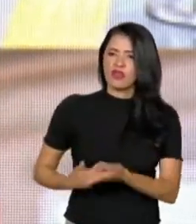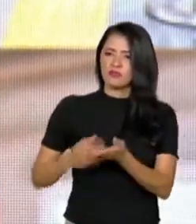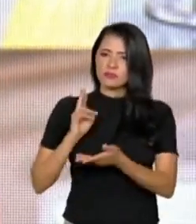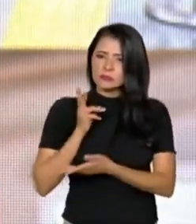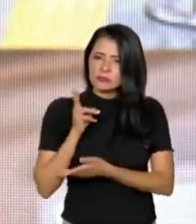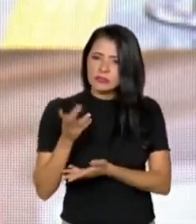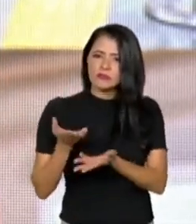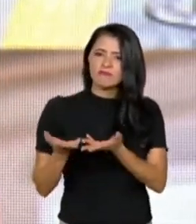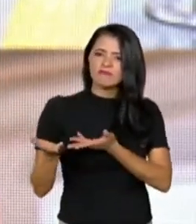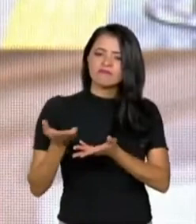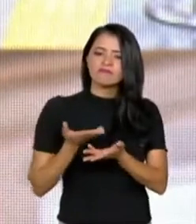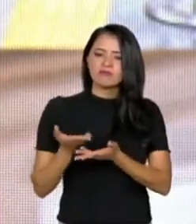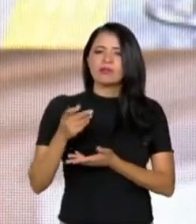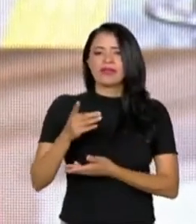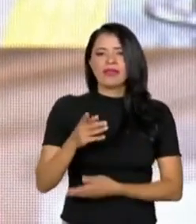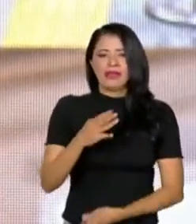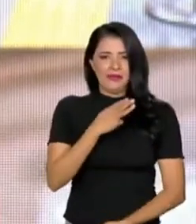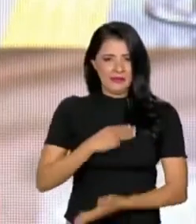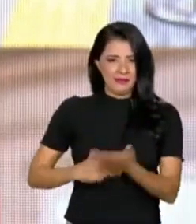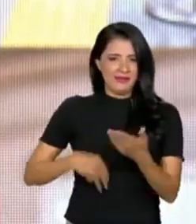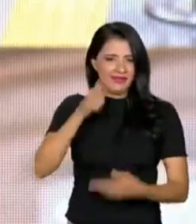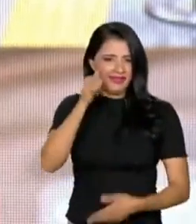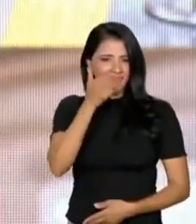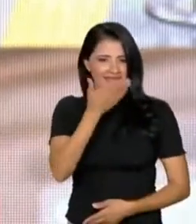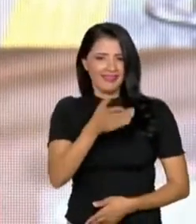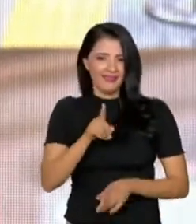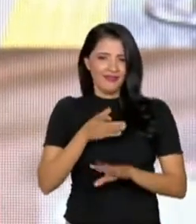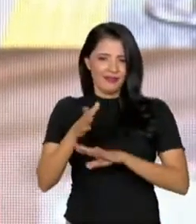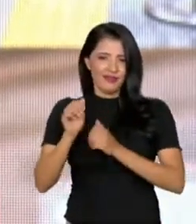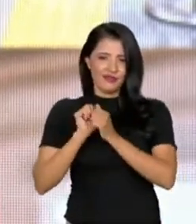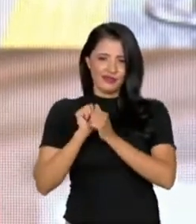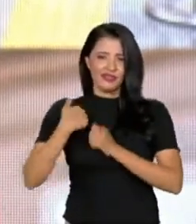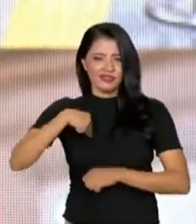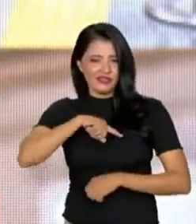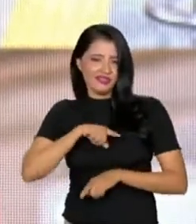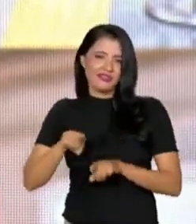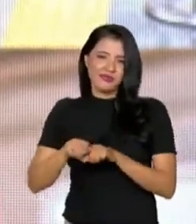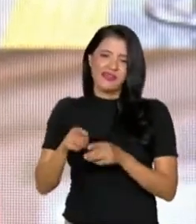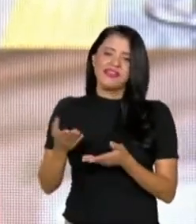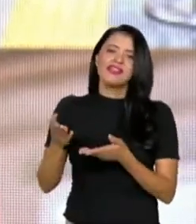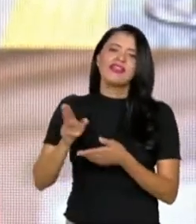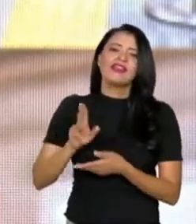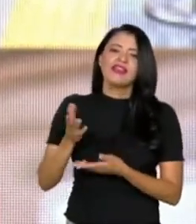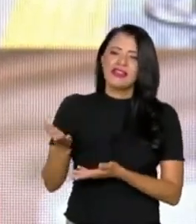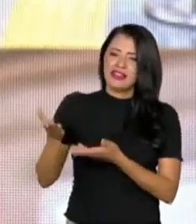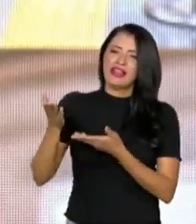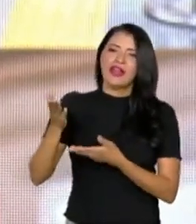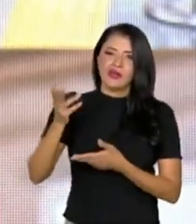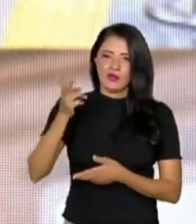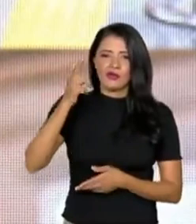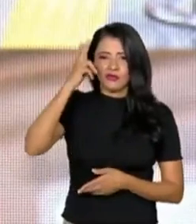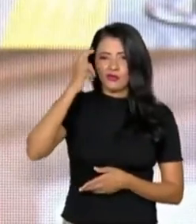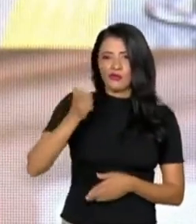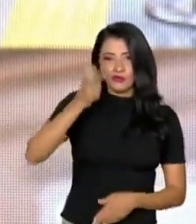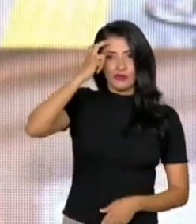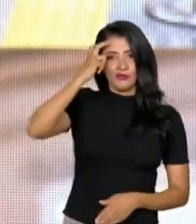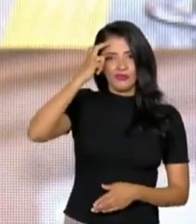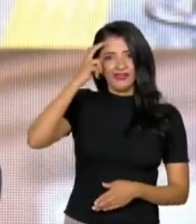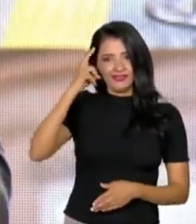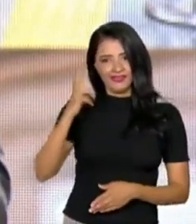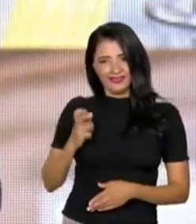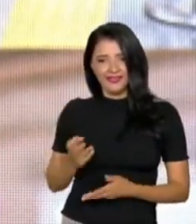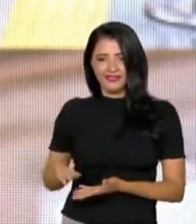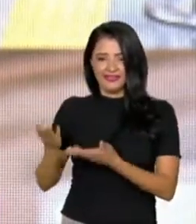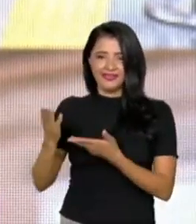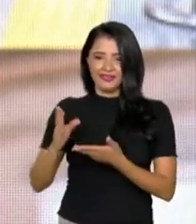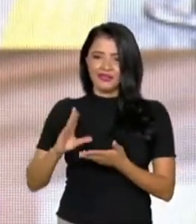uma contrapartida. A ministra está aqui, foi também com a gente, a ministra da Cultura. Enfim,